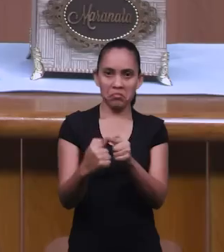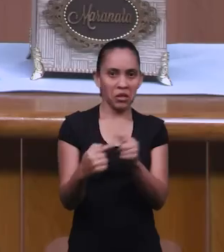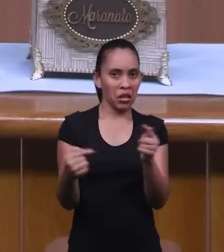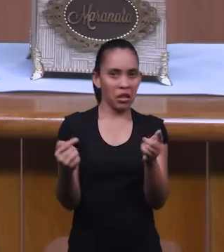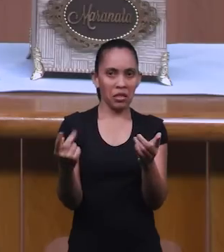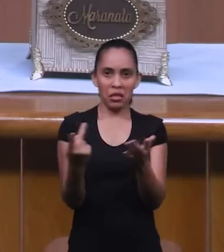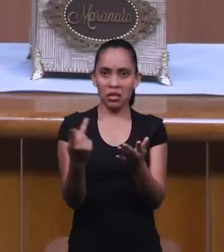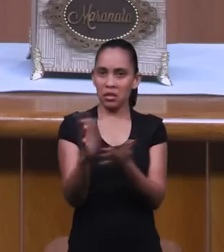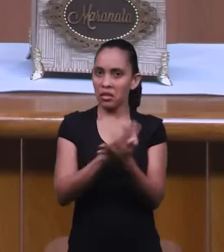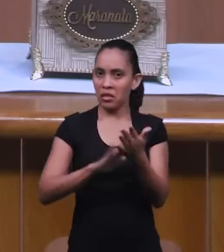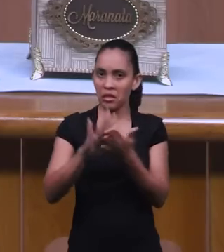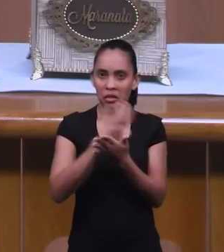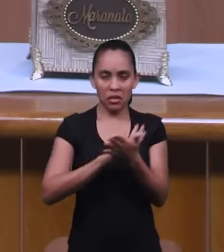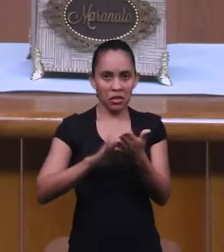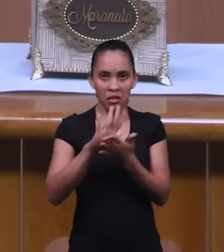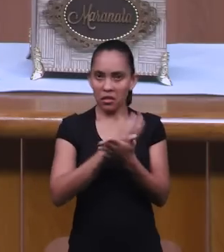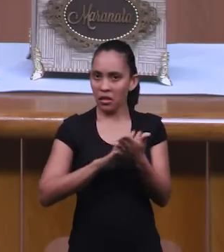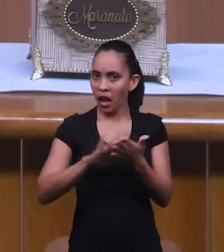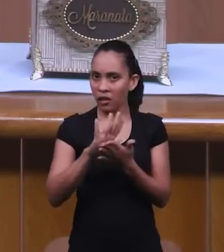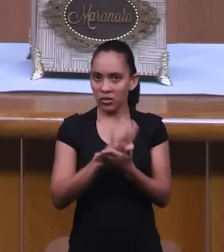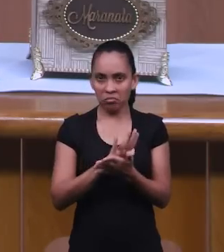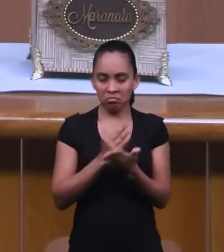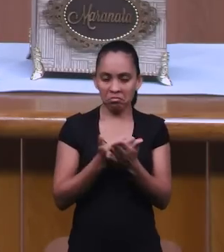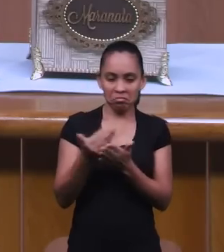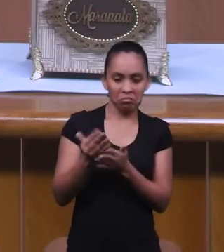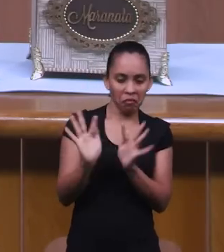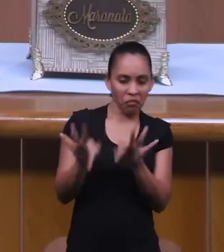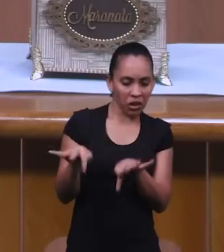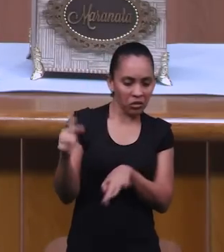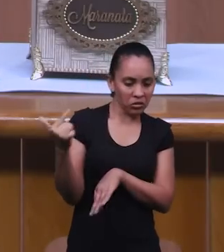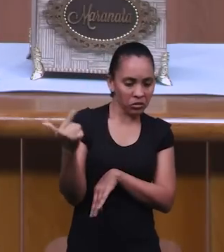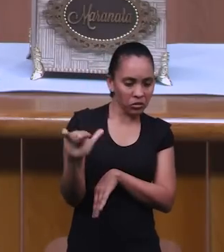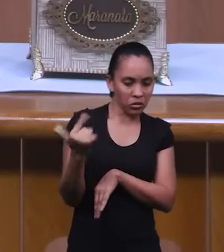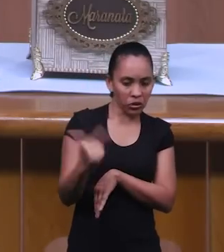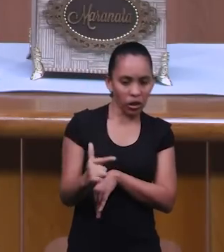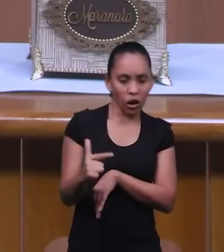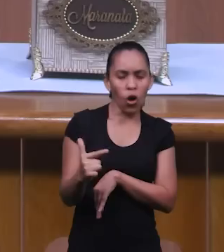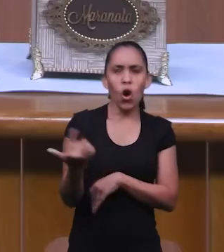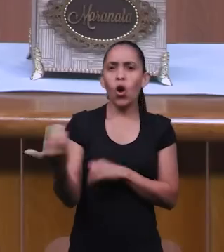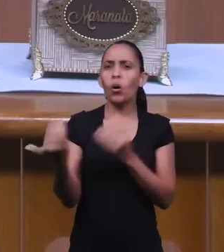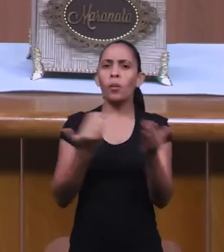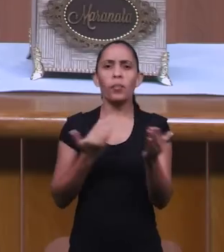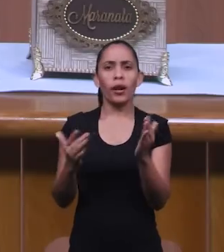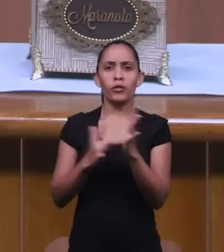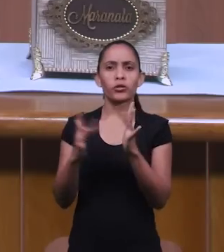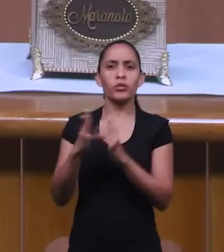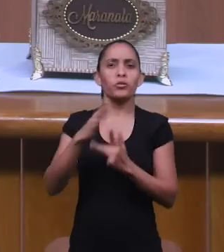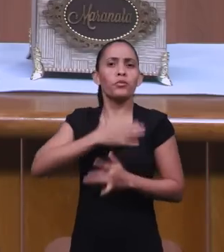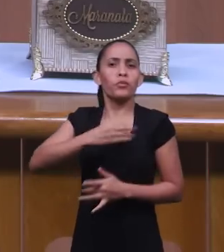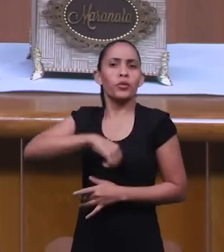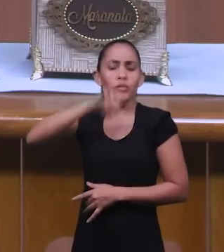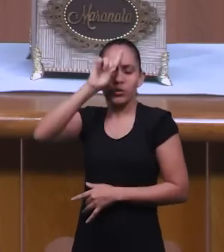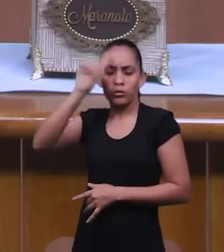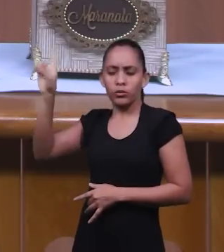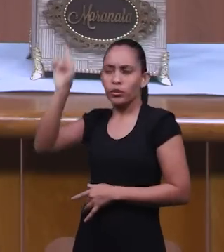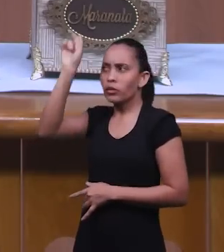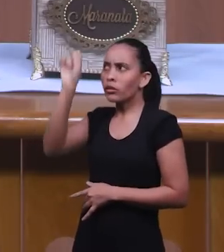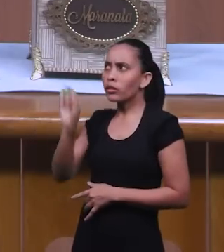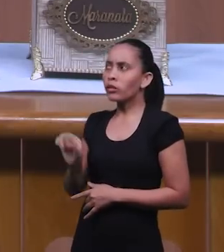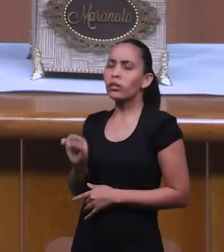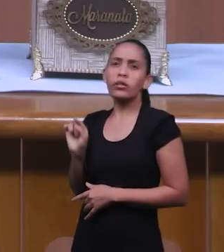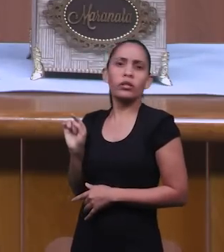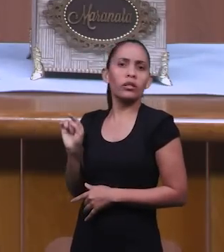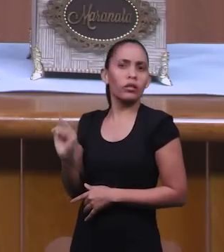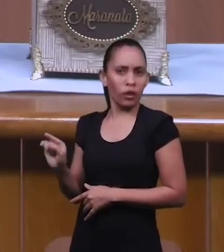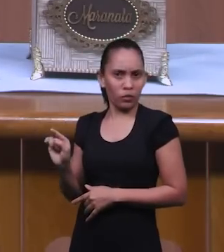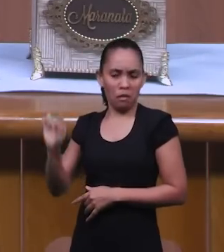de dias nem fim de vida, semelhante ao Senhor Jesus, semelhante ao Filho de Deus. Ou seja, o Senhor